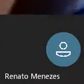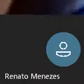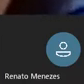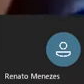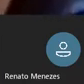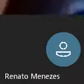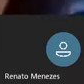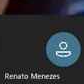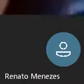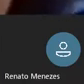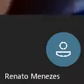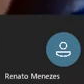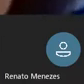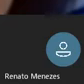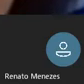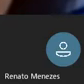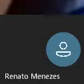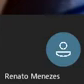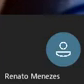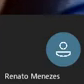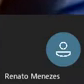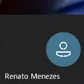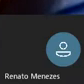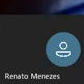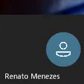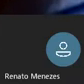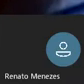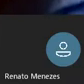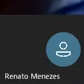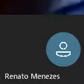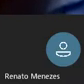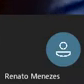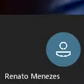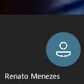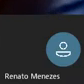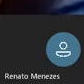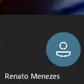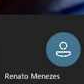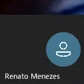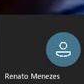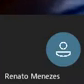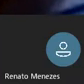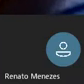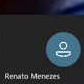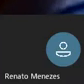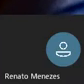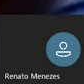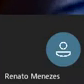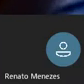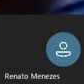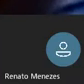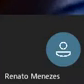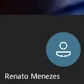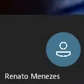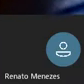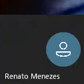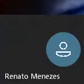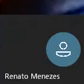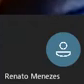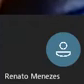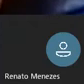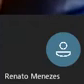Tu engordou, Rosicante? Não, tô tendo jeito. Mas tem jeito de emagrecer, não. Ô, mãe, bota de gás. Gente. Olha, tá